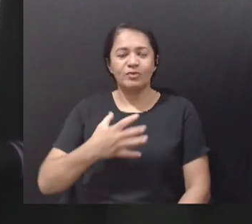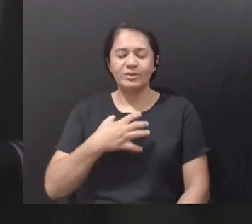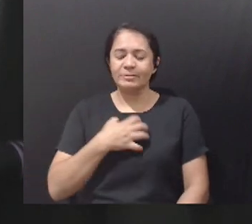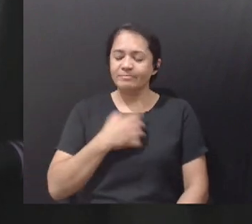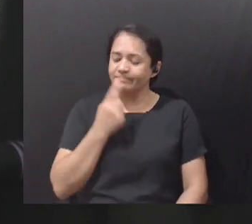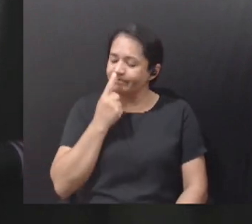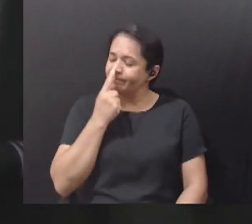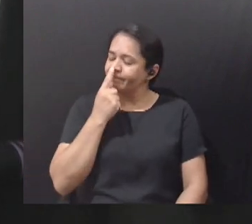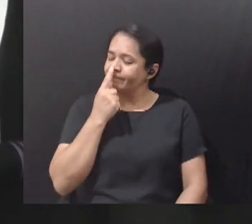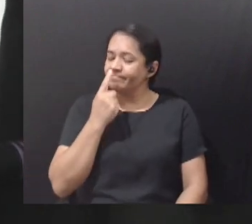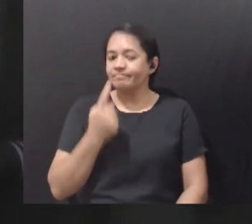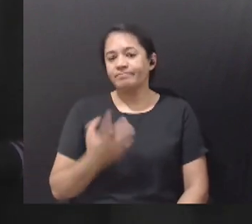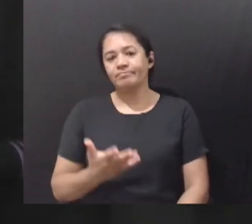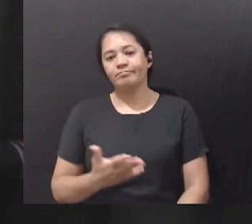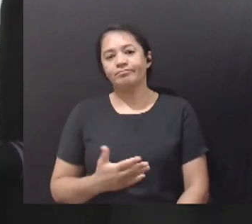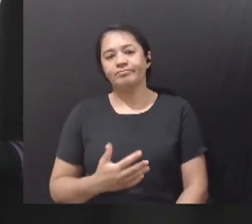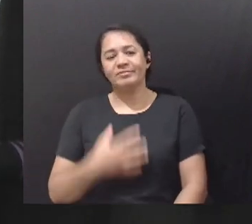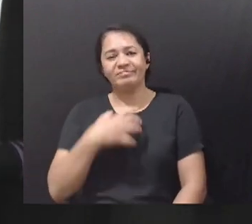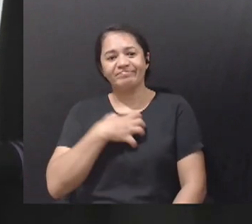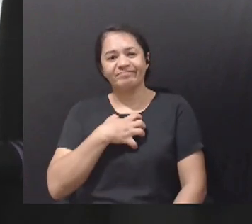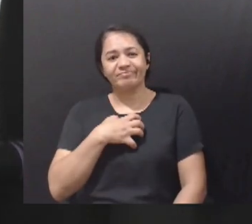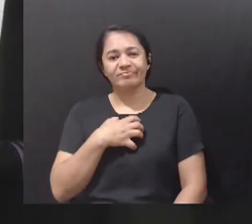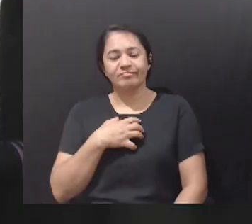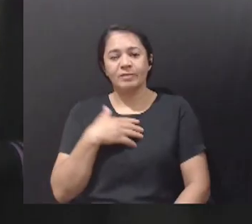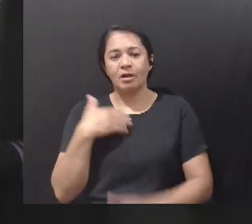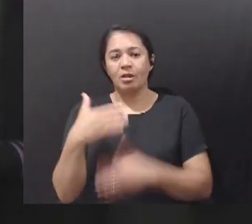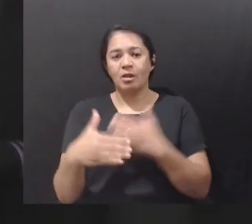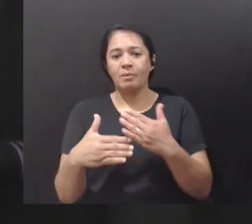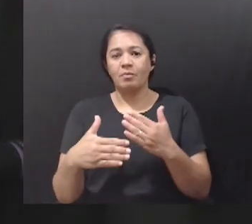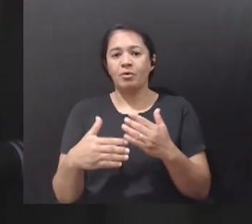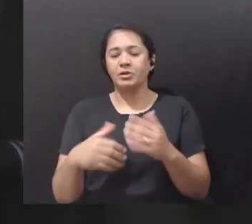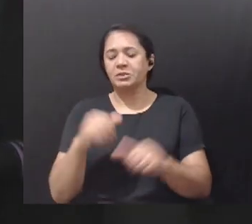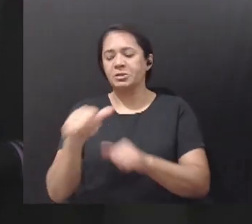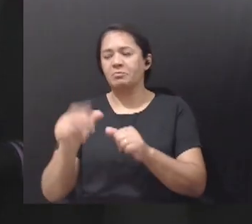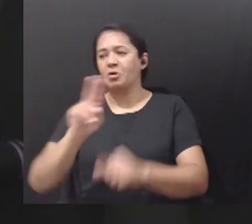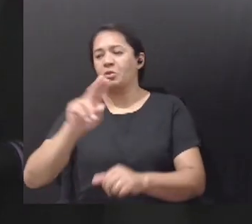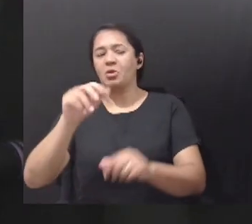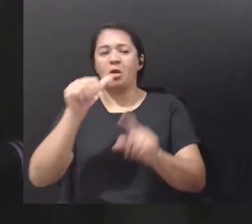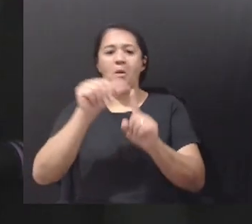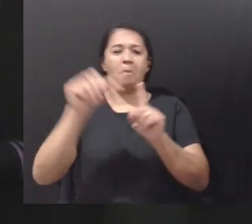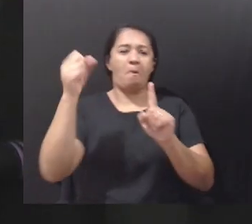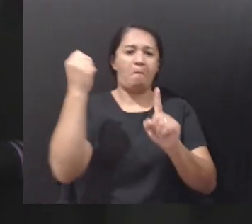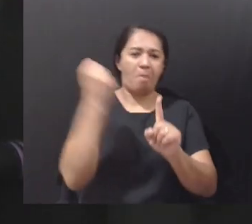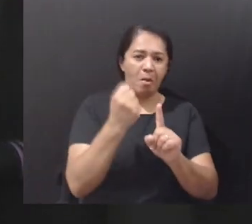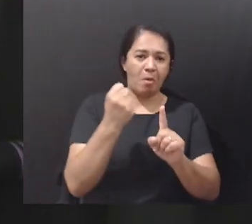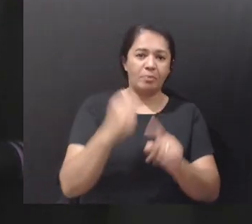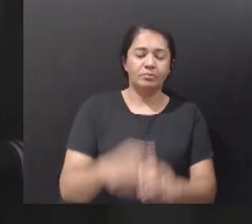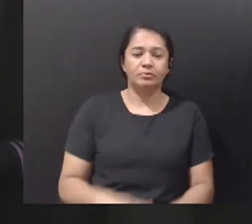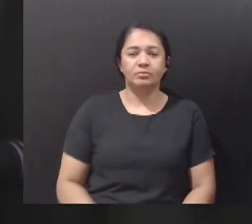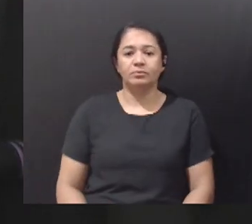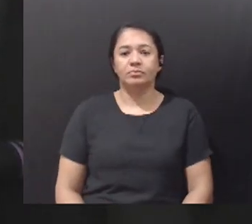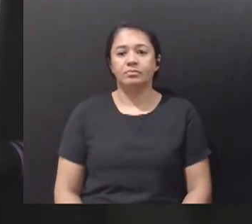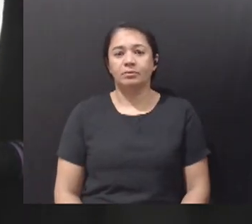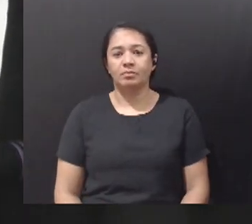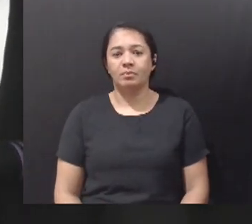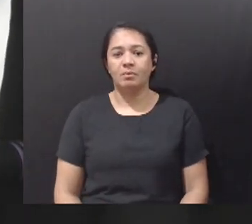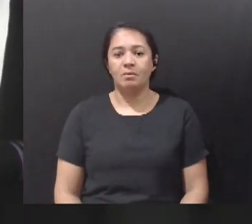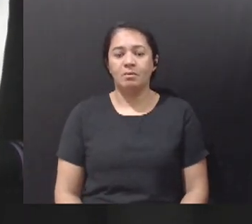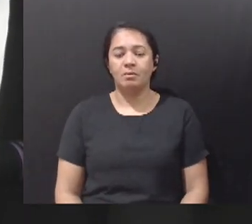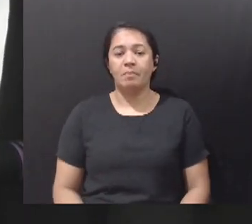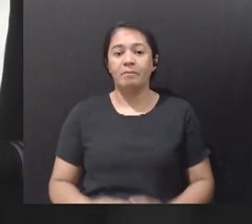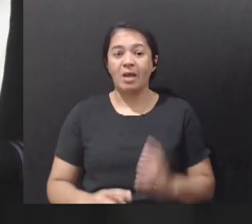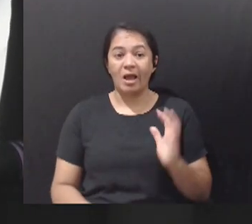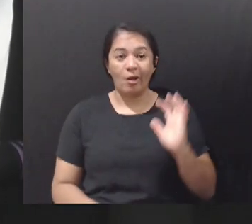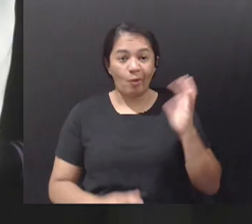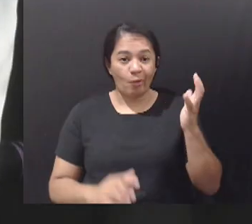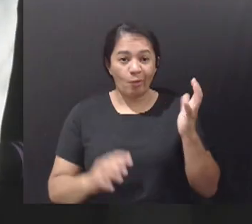pele essa questão que depois virou feminicídio, muitos anos depois, né? Sim. Virou feminicídio, mas acontecia